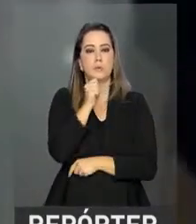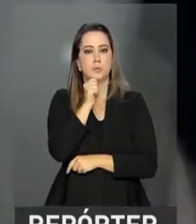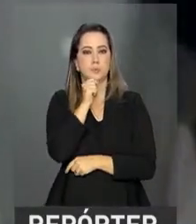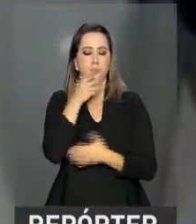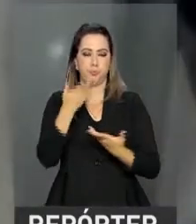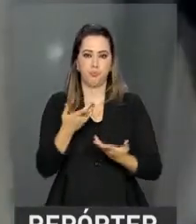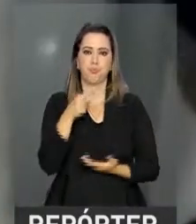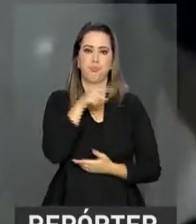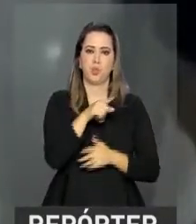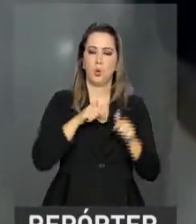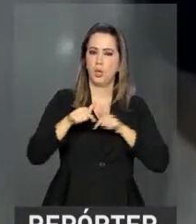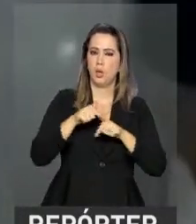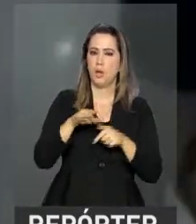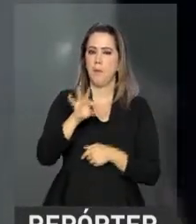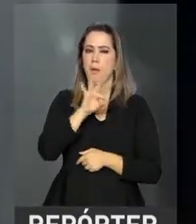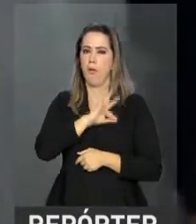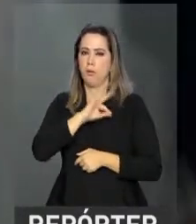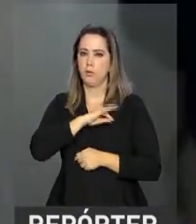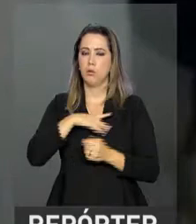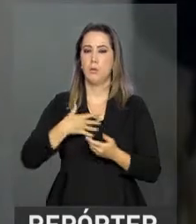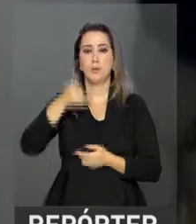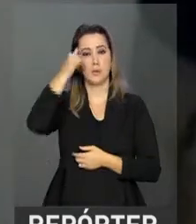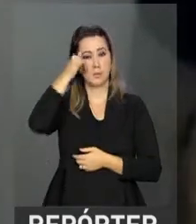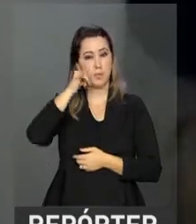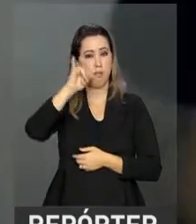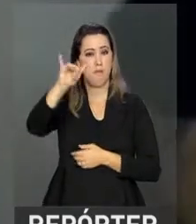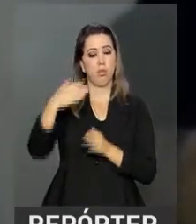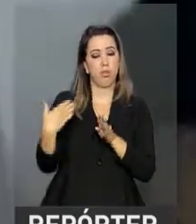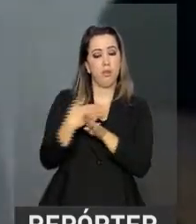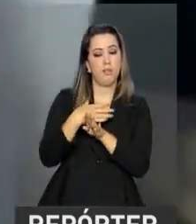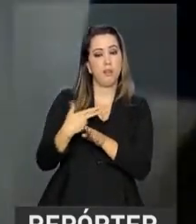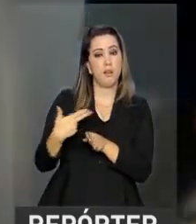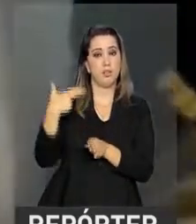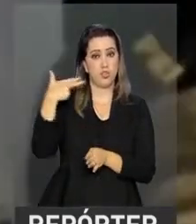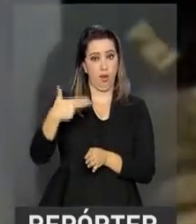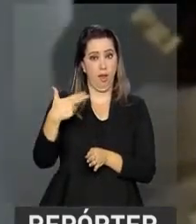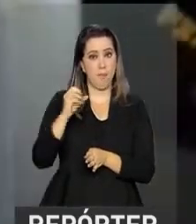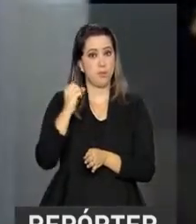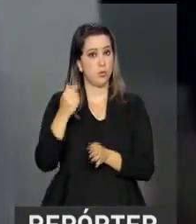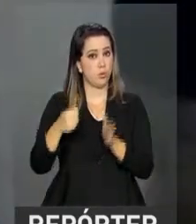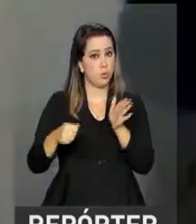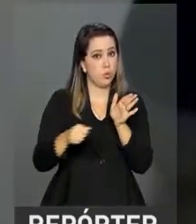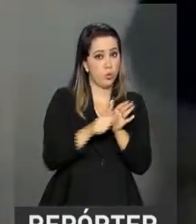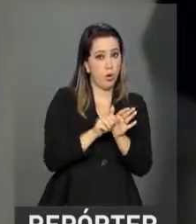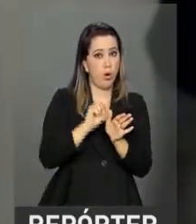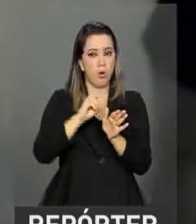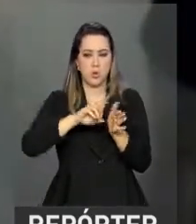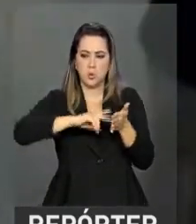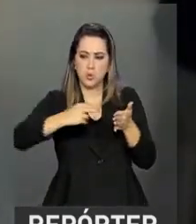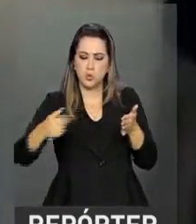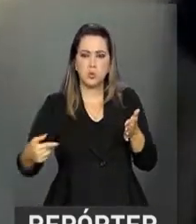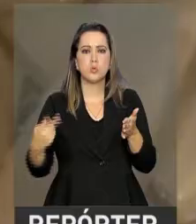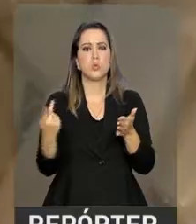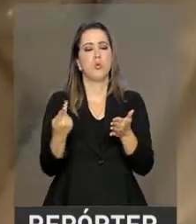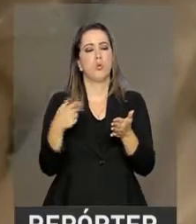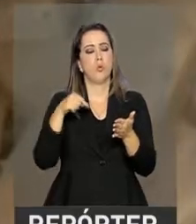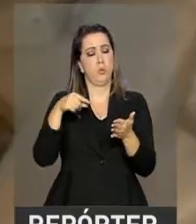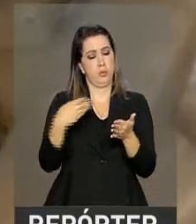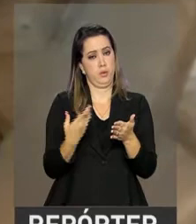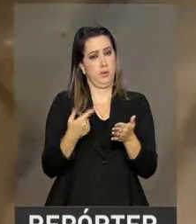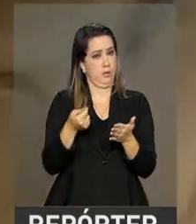desenvolve ações para reforçar o combate ao tráfico de armas drogas e contrabando em municípios brasileiros